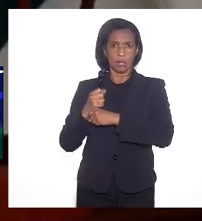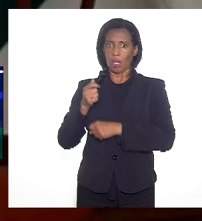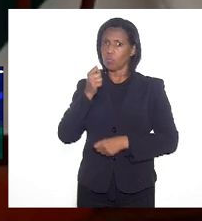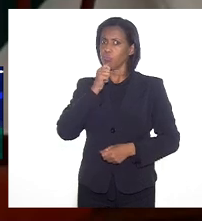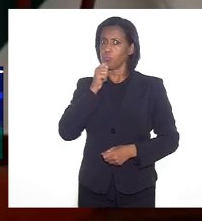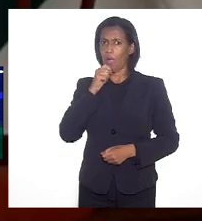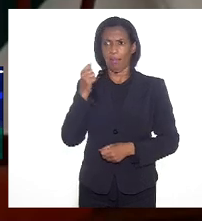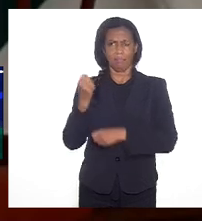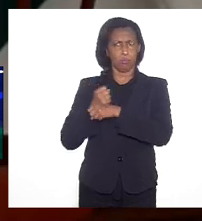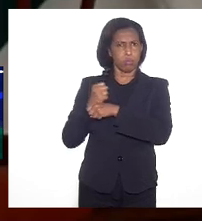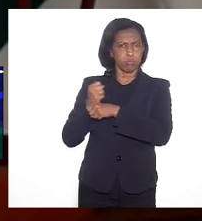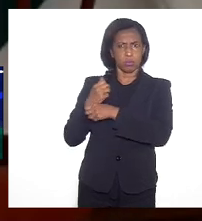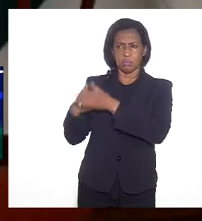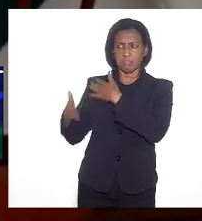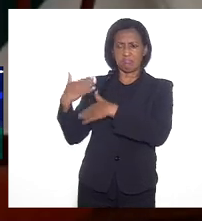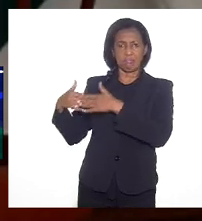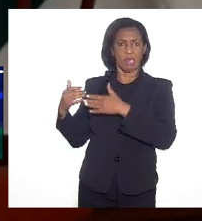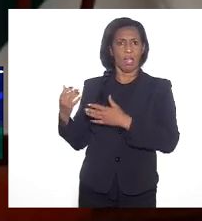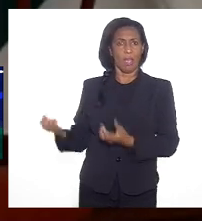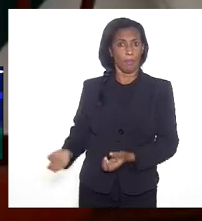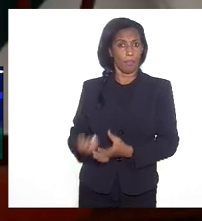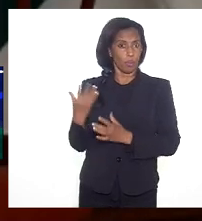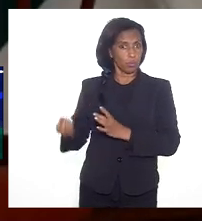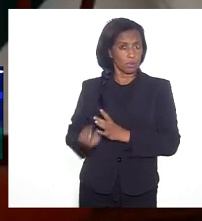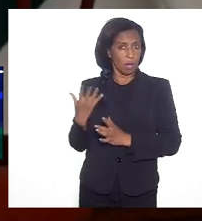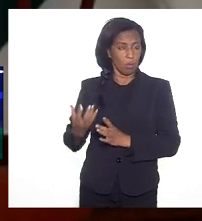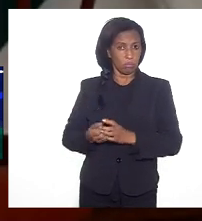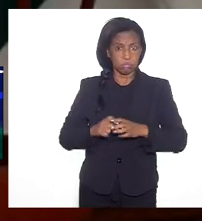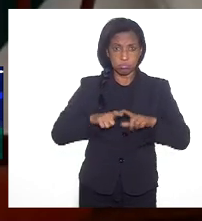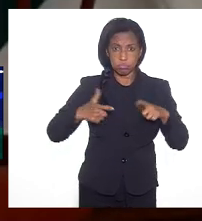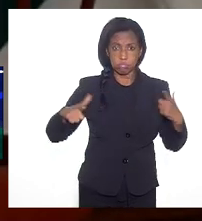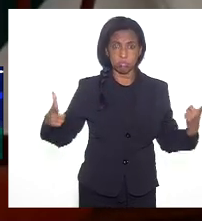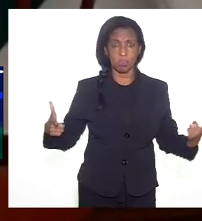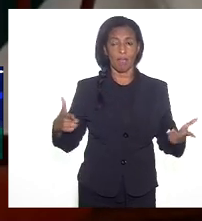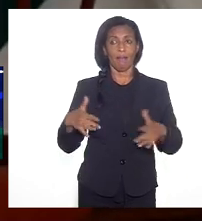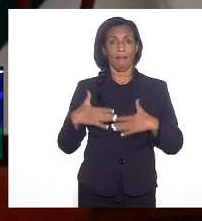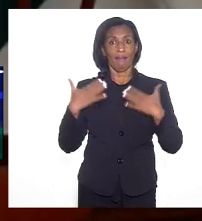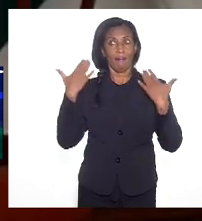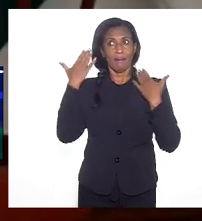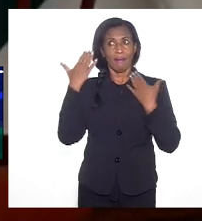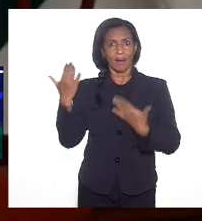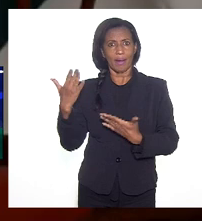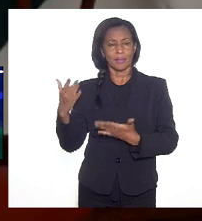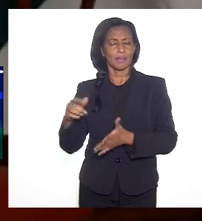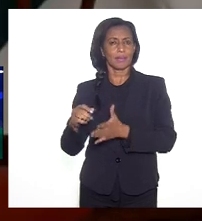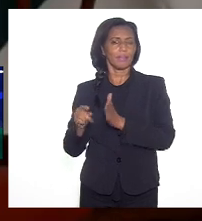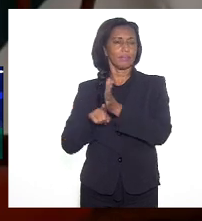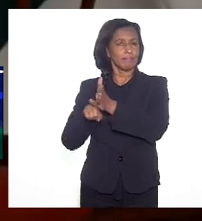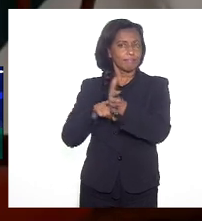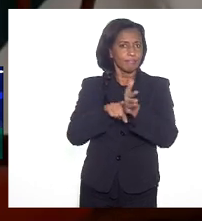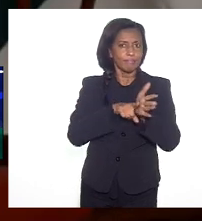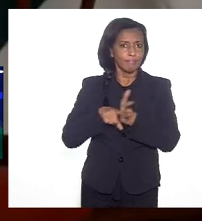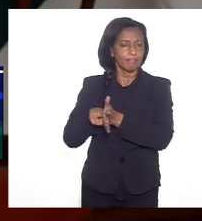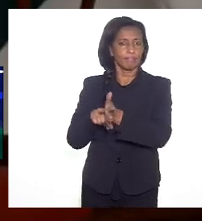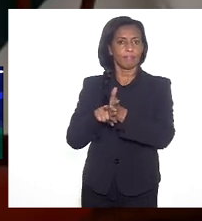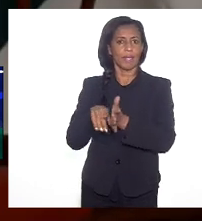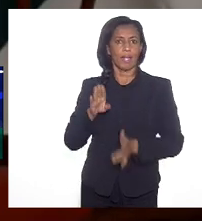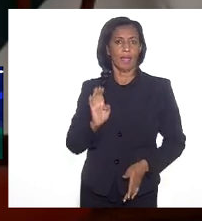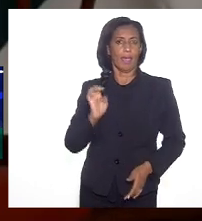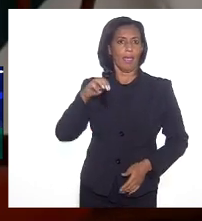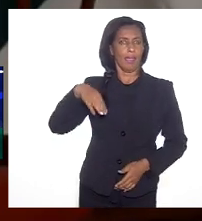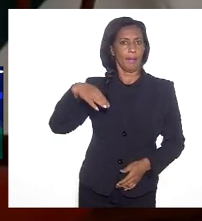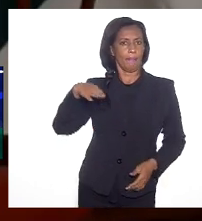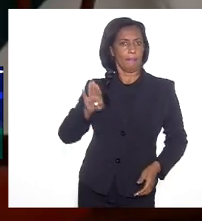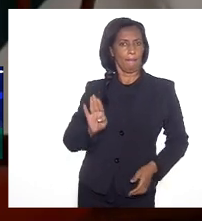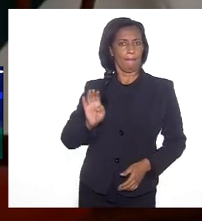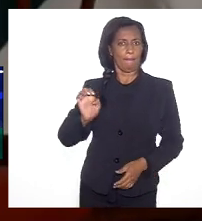décadas então a produção do Brasil aumentou muito graças às pesquisas feitas pela Embrapa a gente tem